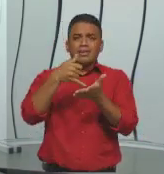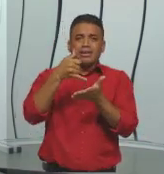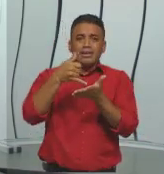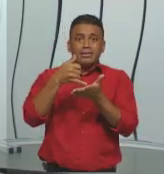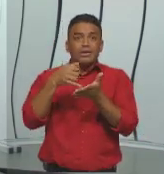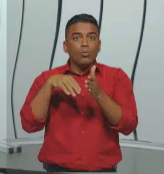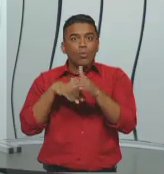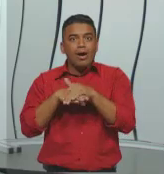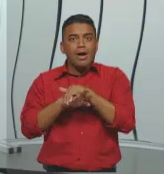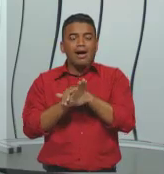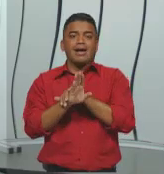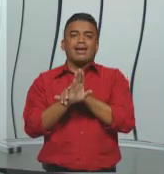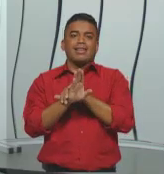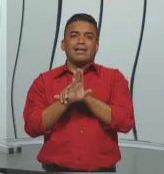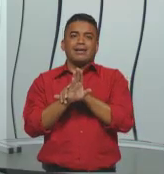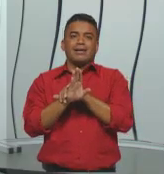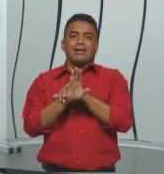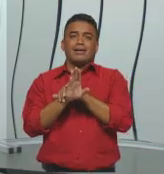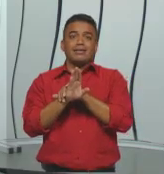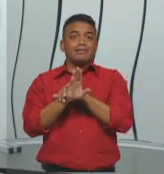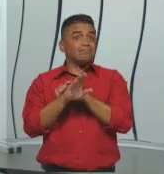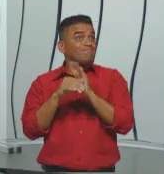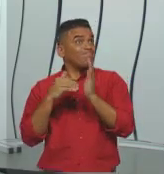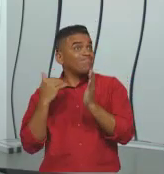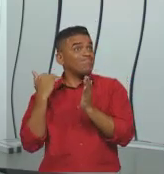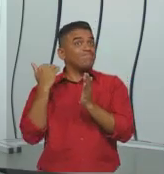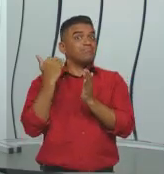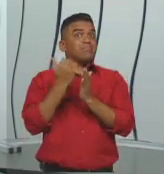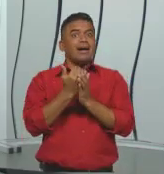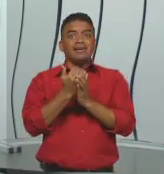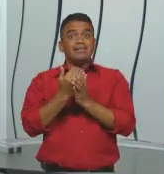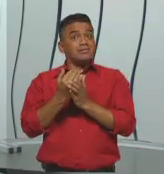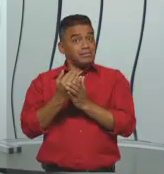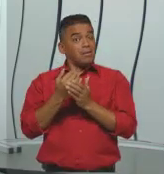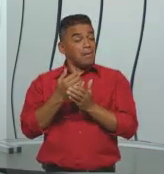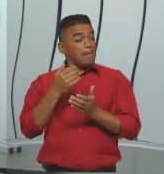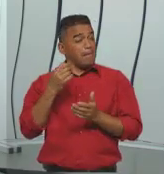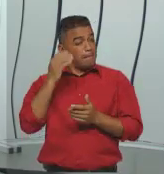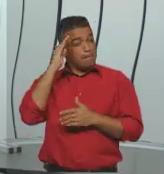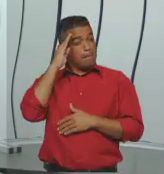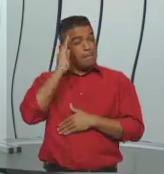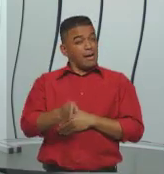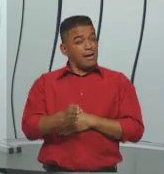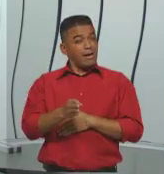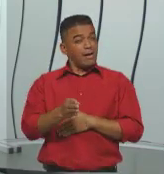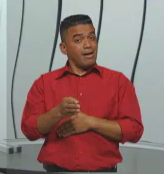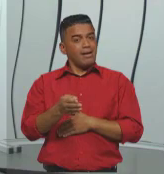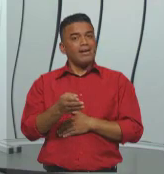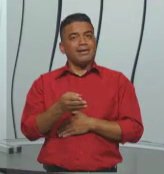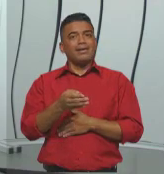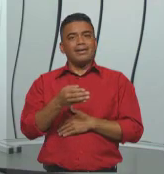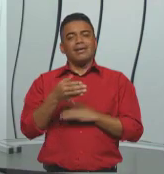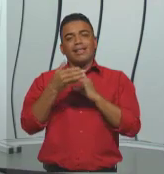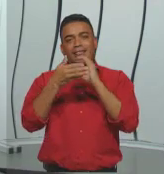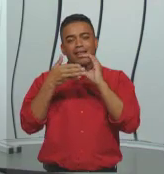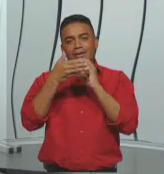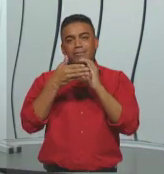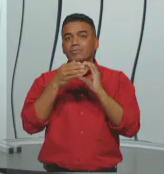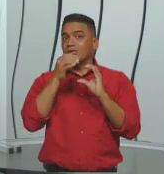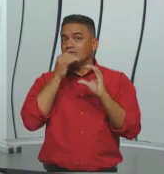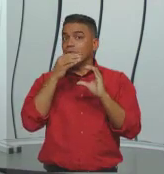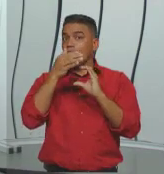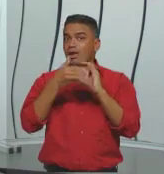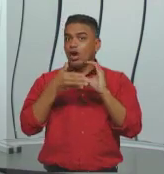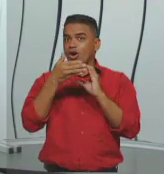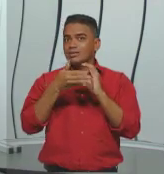São aproximadamente 3 vezes mais eficientes do que a glicose. Você guardar a glicose, você precisaria de muito espaço para